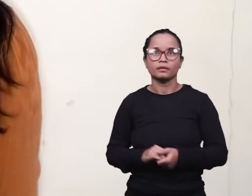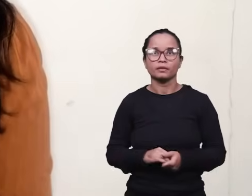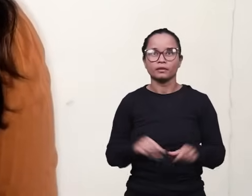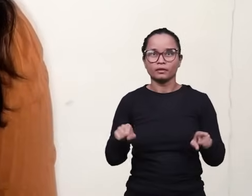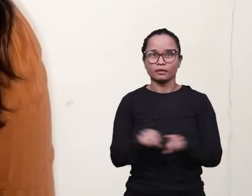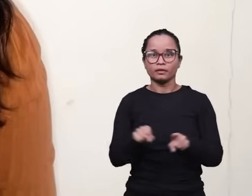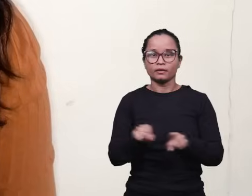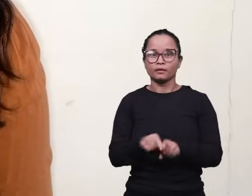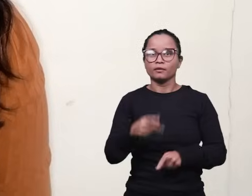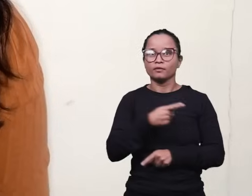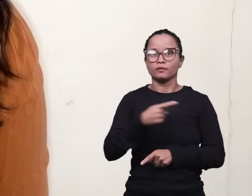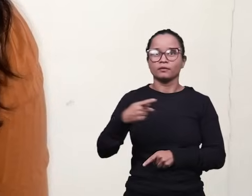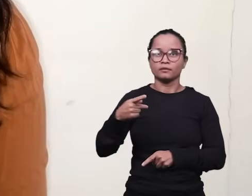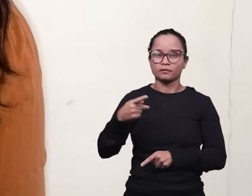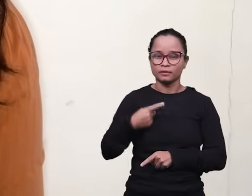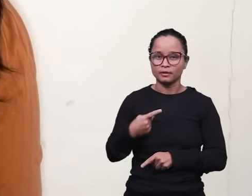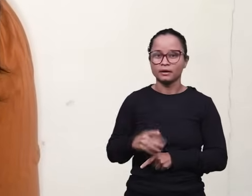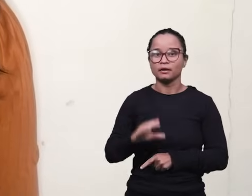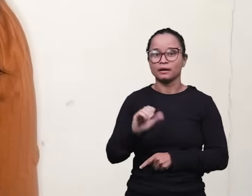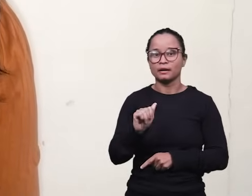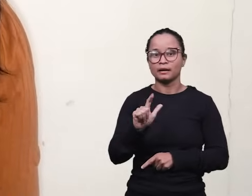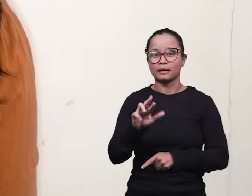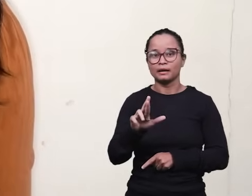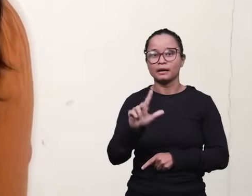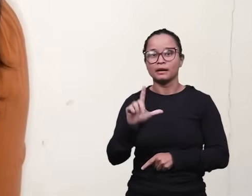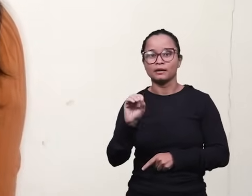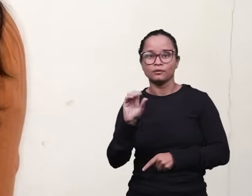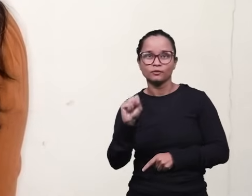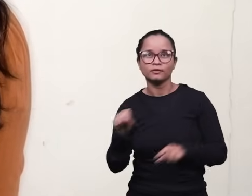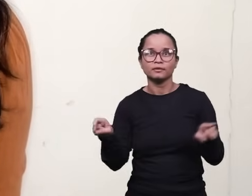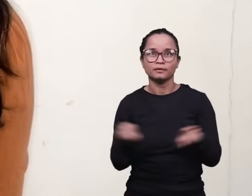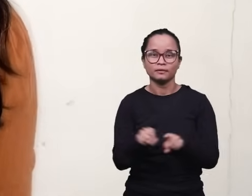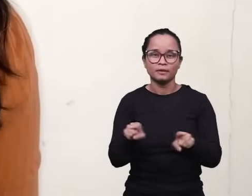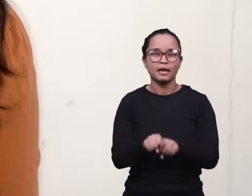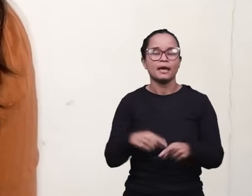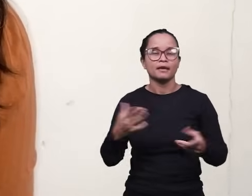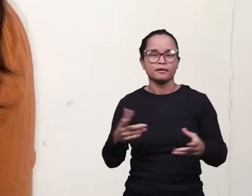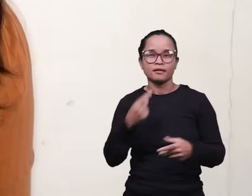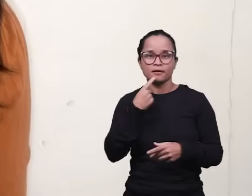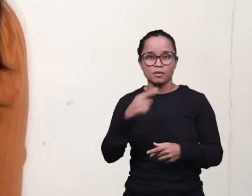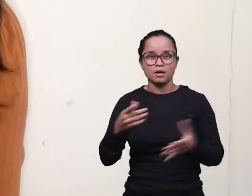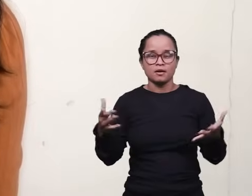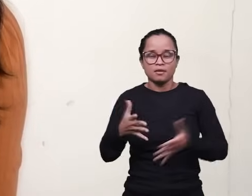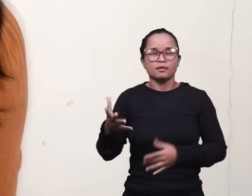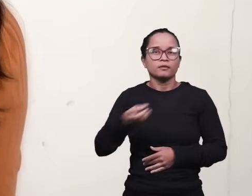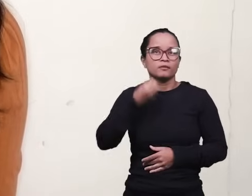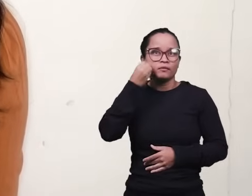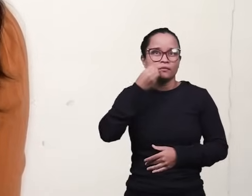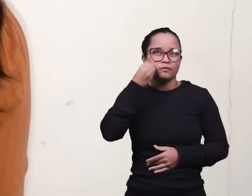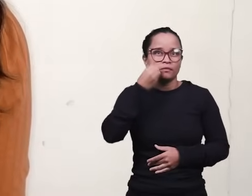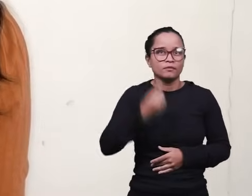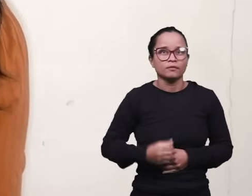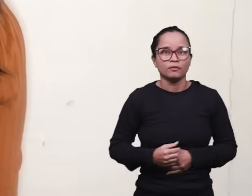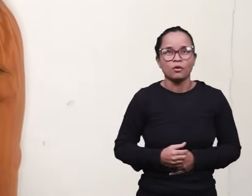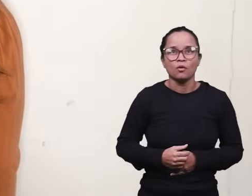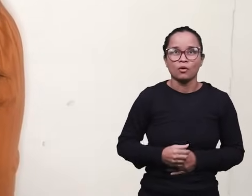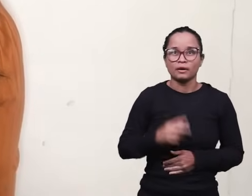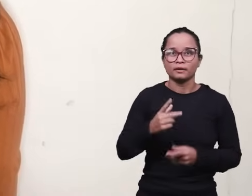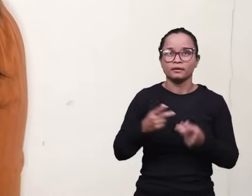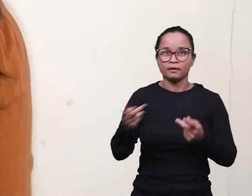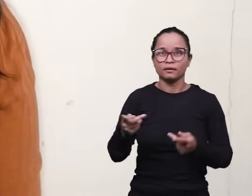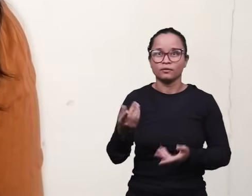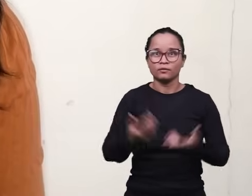Newcastle está sob o Ministério do Pastor Carlos Chiarelli. E nesta última semana, tivemos uma experiência maravilhosa com um senhor com